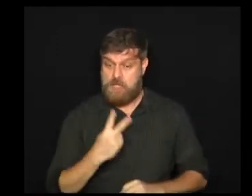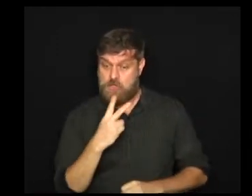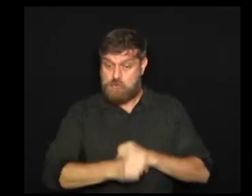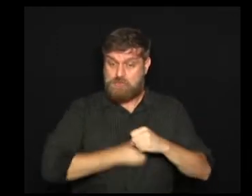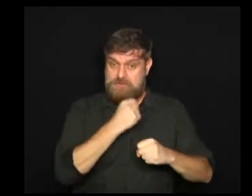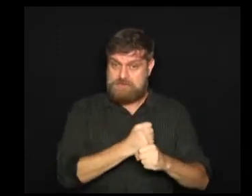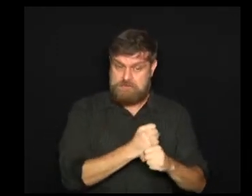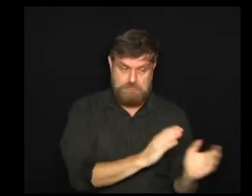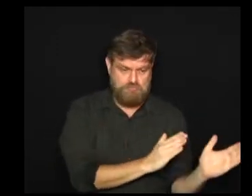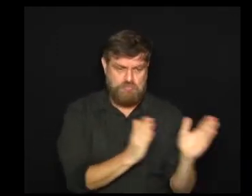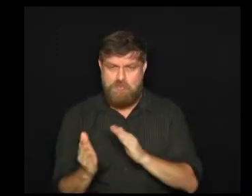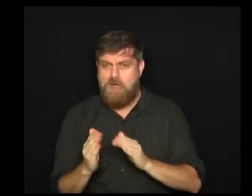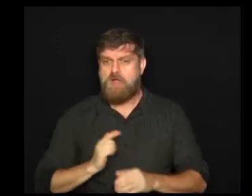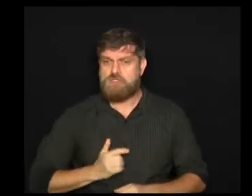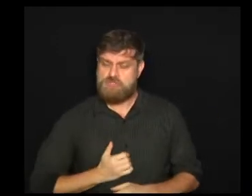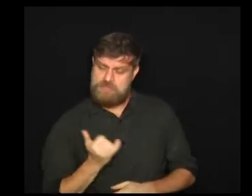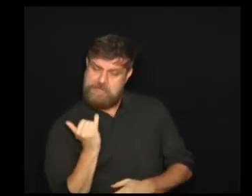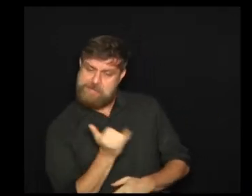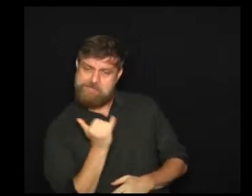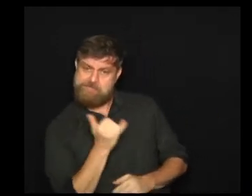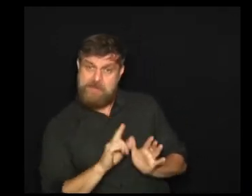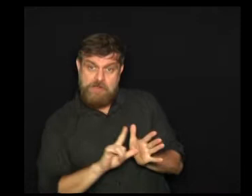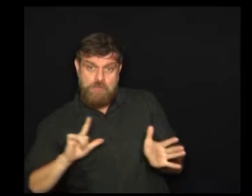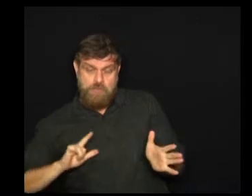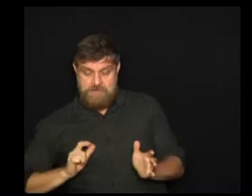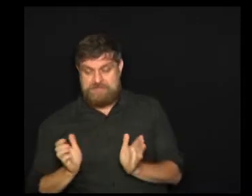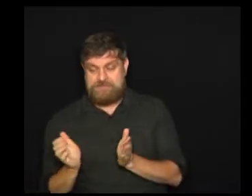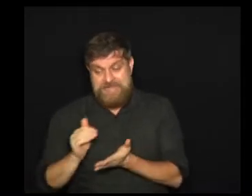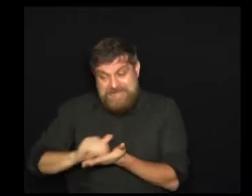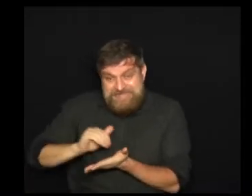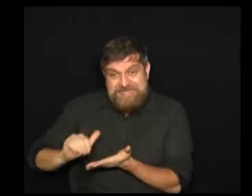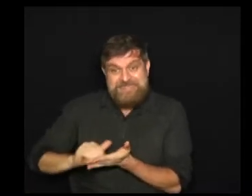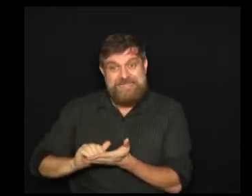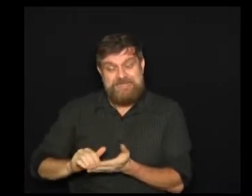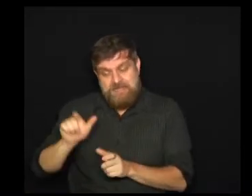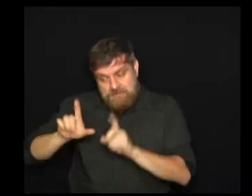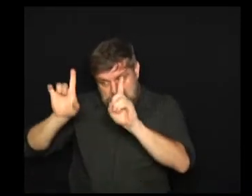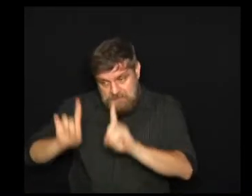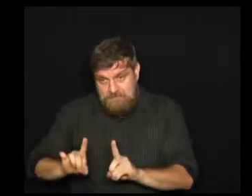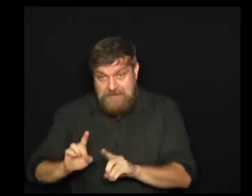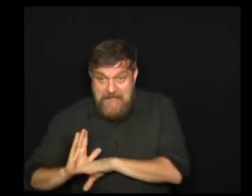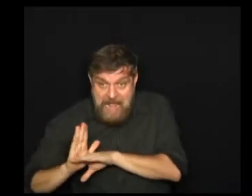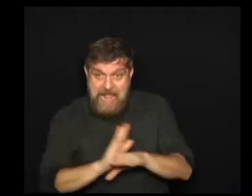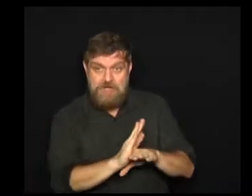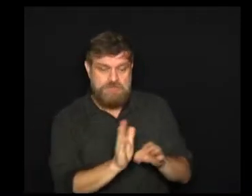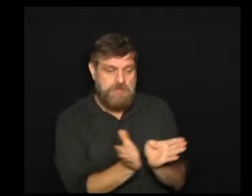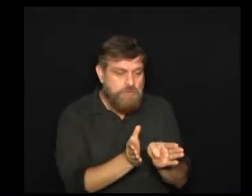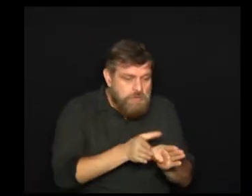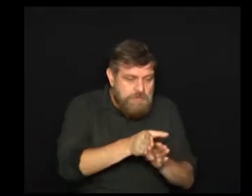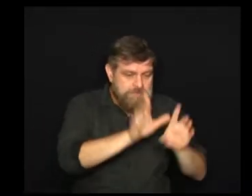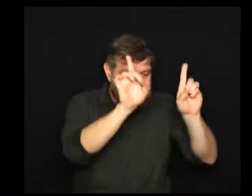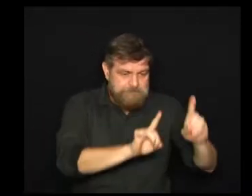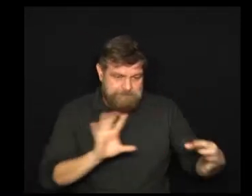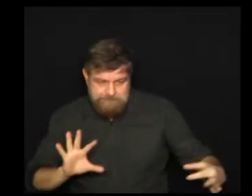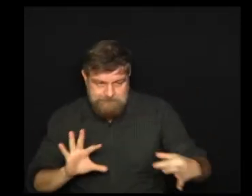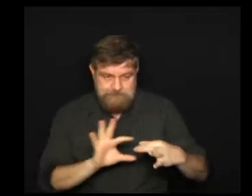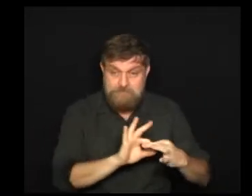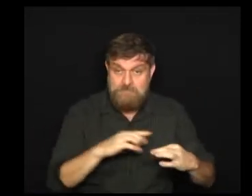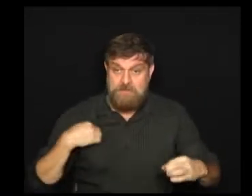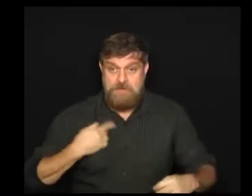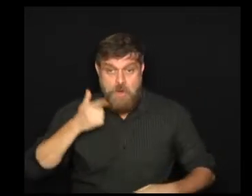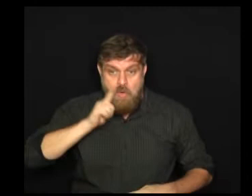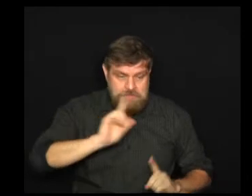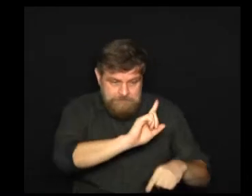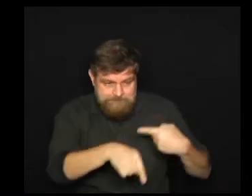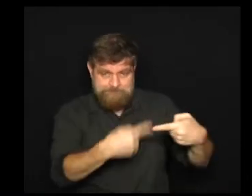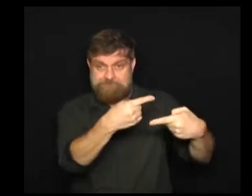2 anos. E já deixo de antemão aqui à disposição da Secretaria para a gente ajudar o Conselho no que for preciso para a gente conseguir avançar nessas